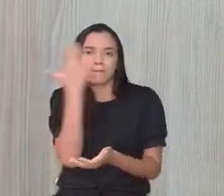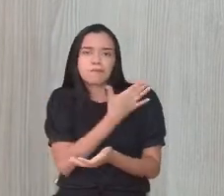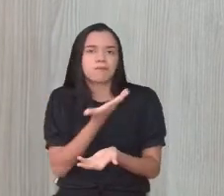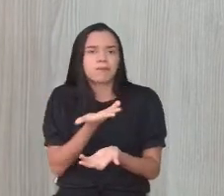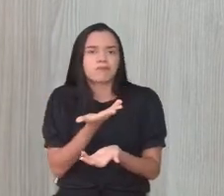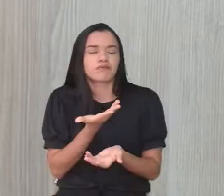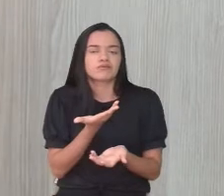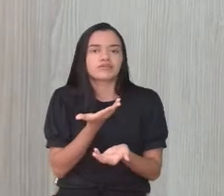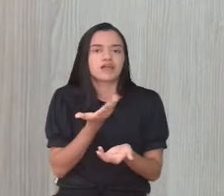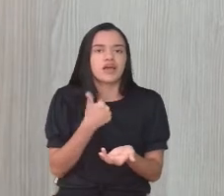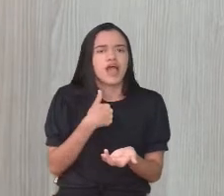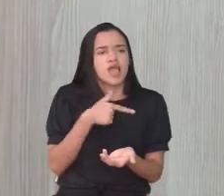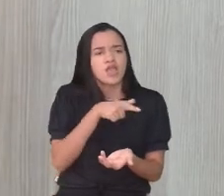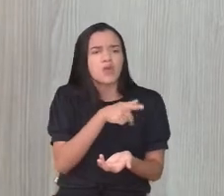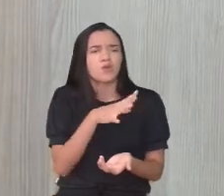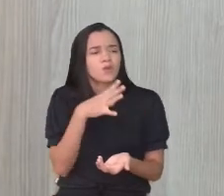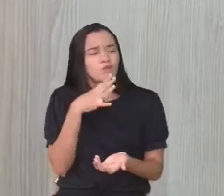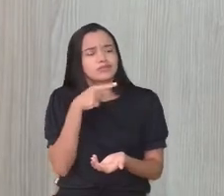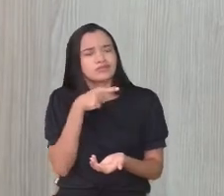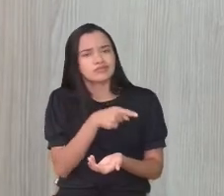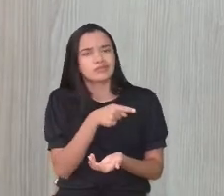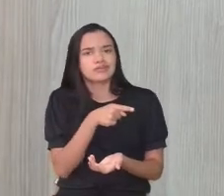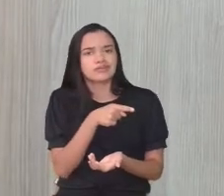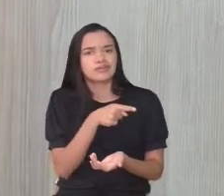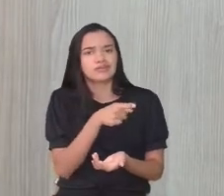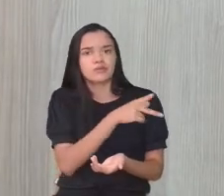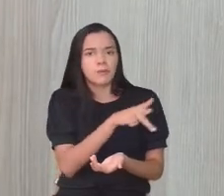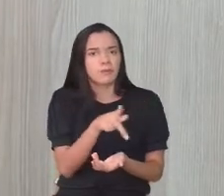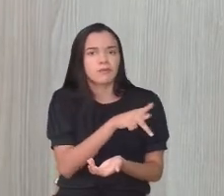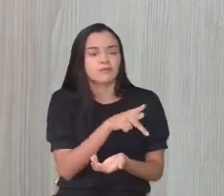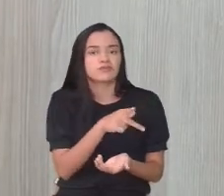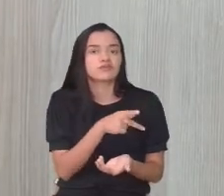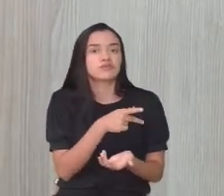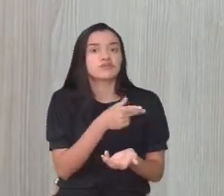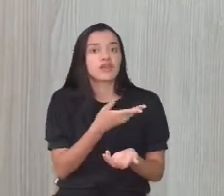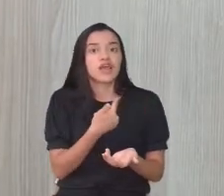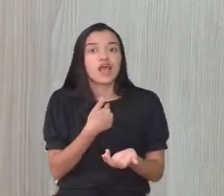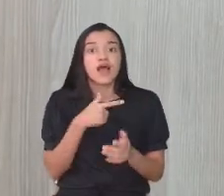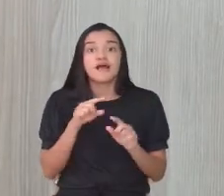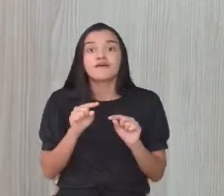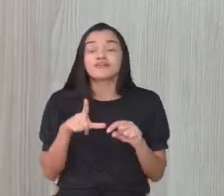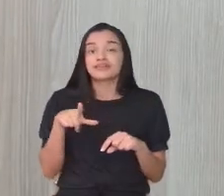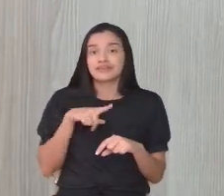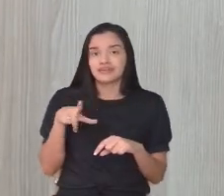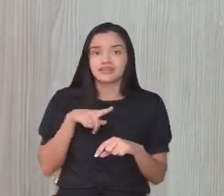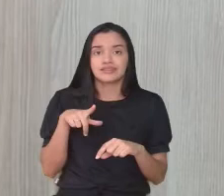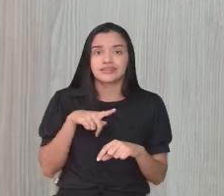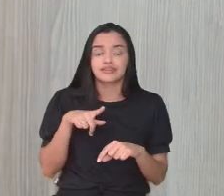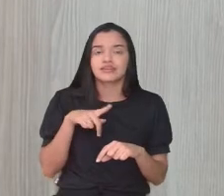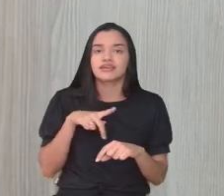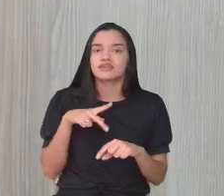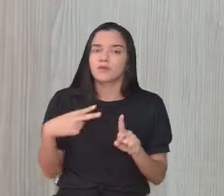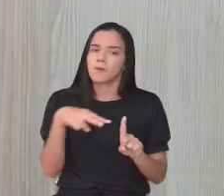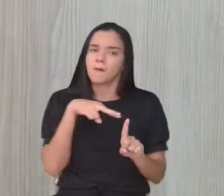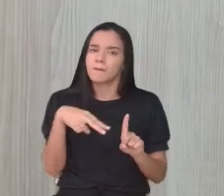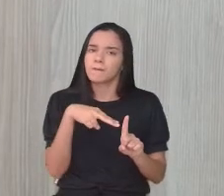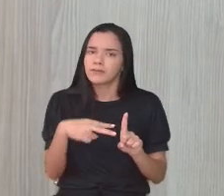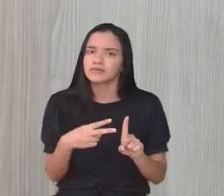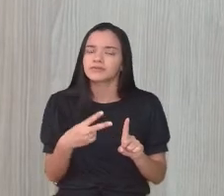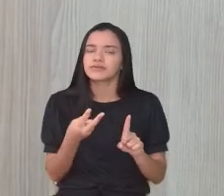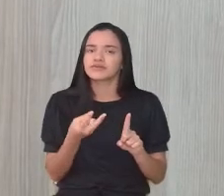poxa, mas eu conheço Camille, ela faria isso de graça? E aí você também vai tendo um pouco da visão do